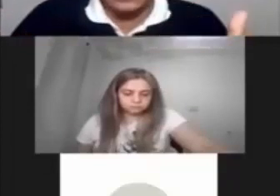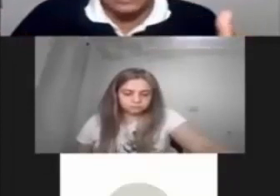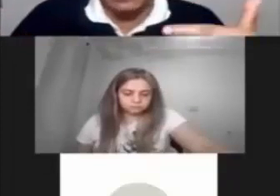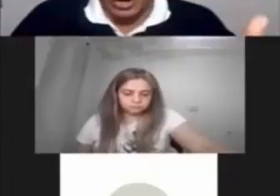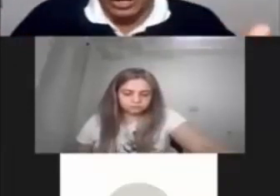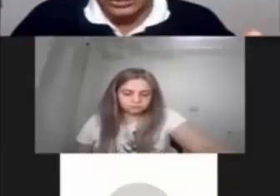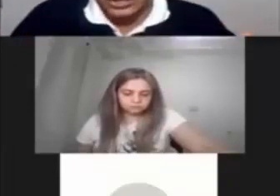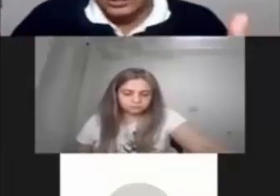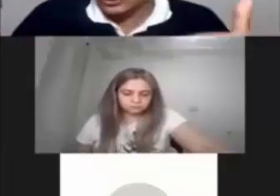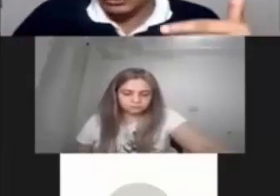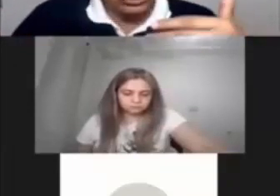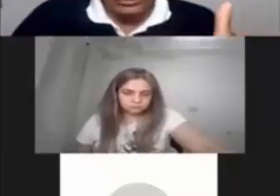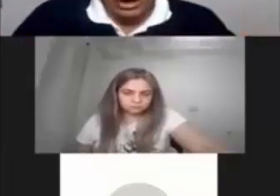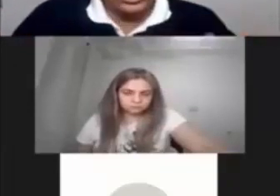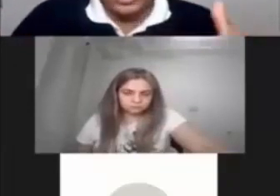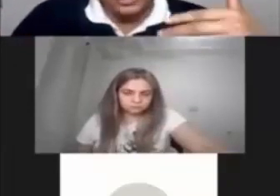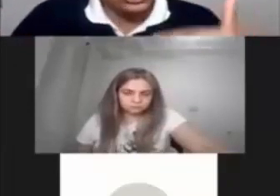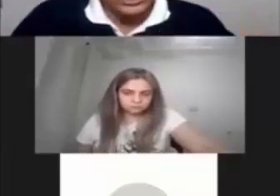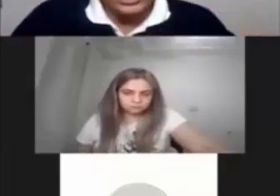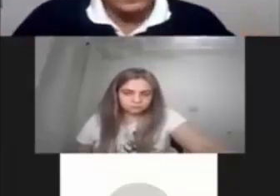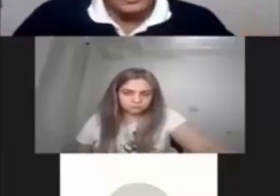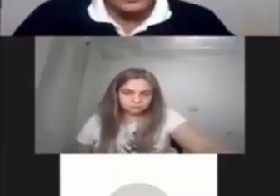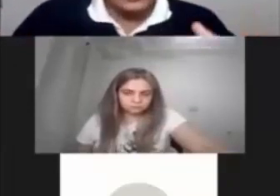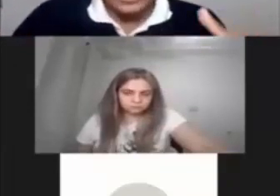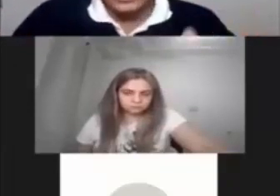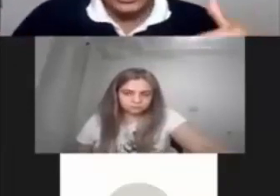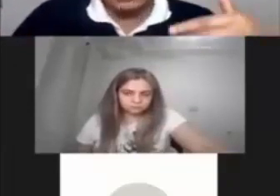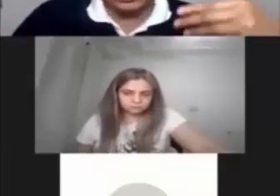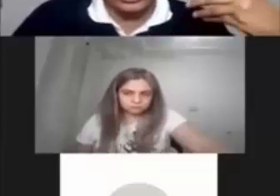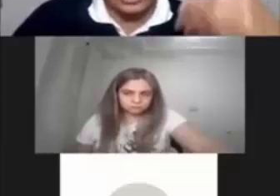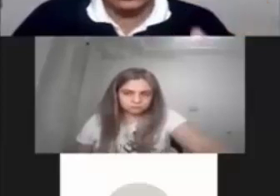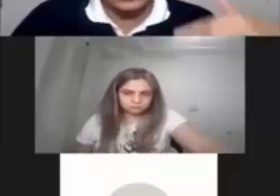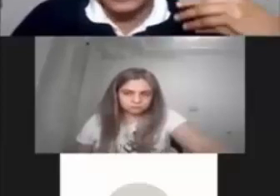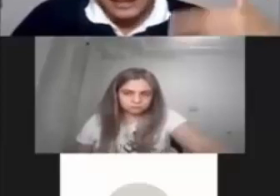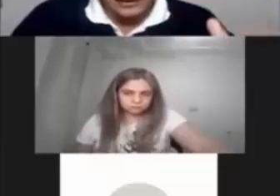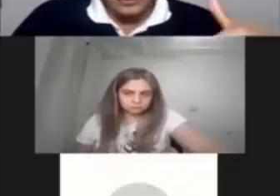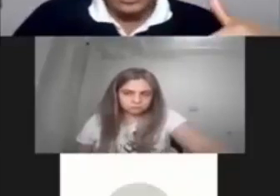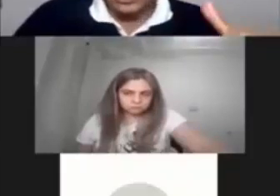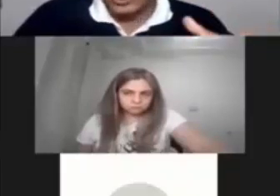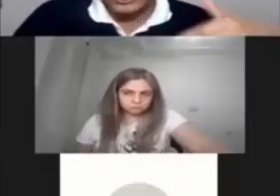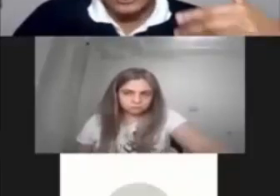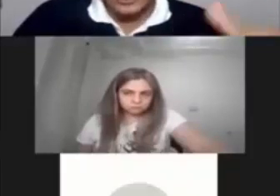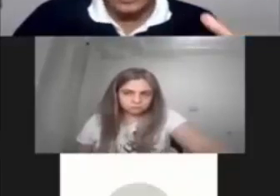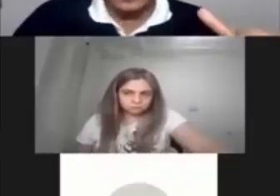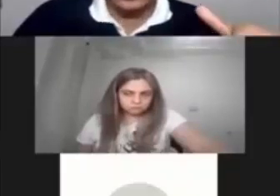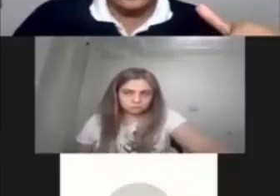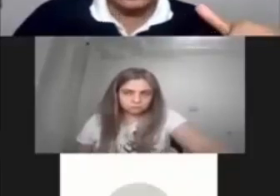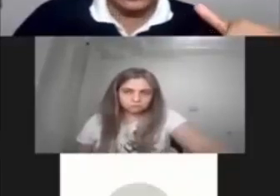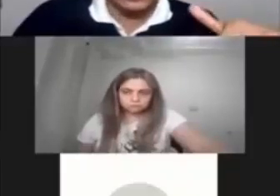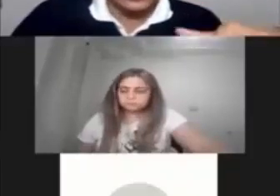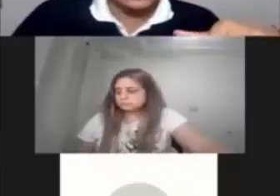a chave da morte e do mundo dos mortos é Jesus. E ele tira as pessoas de lá quando ele quer, na hora que ele quer.